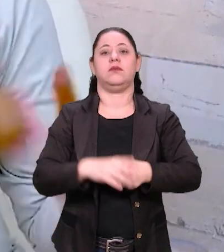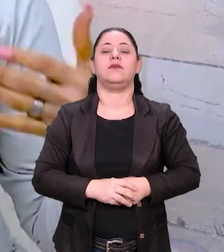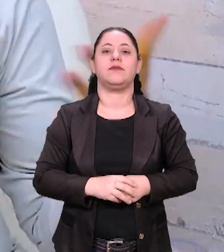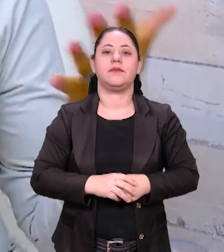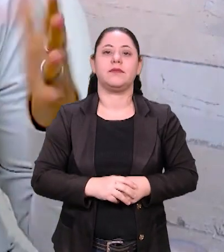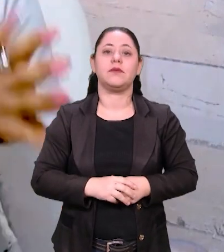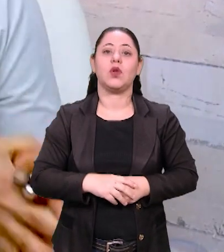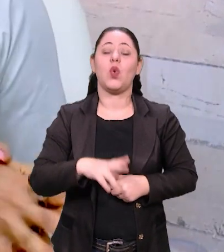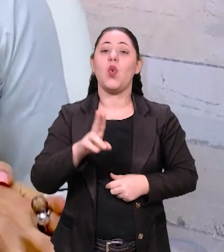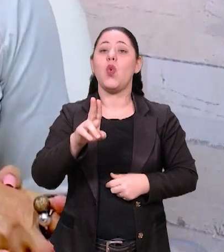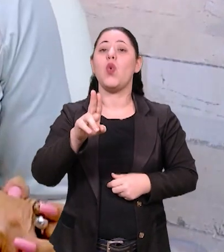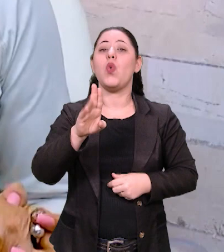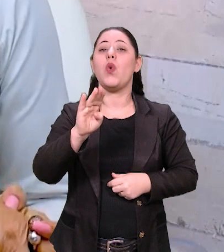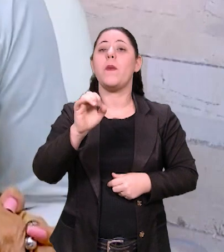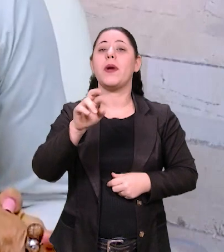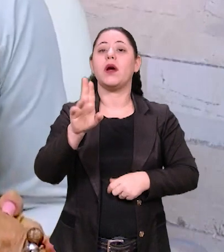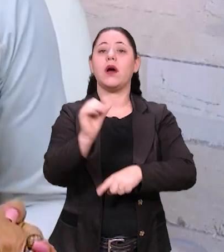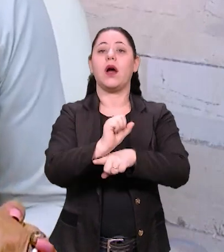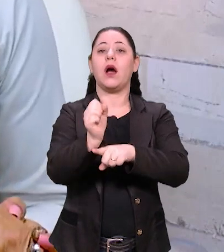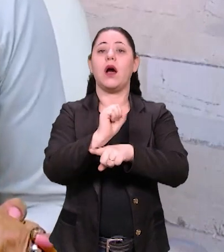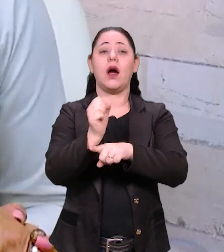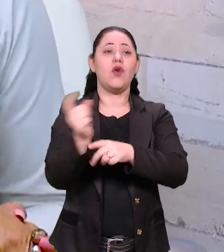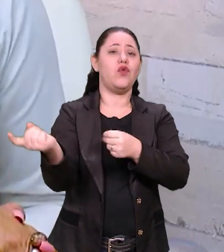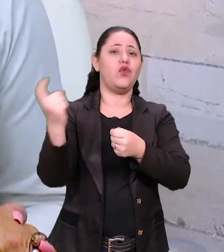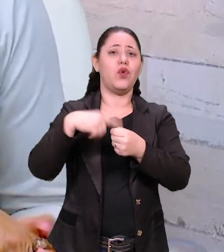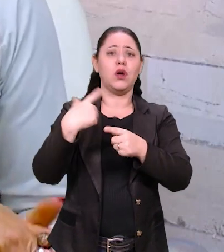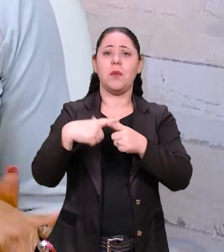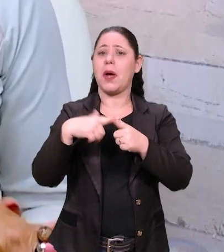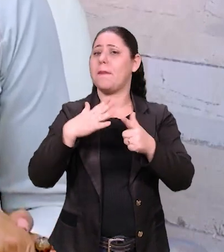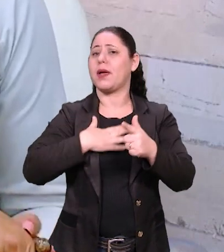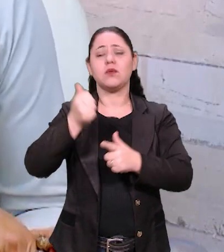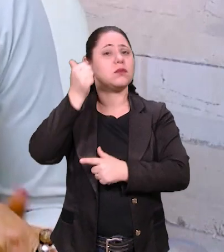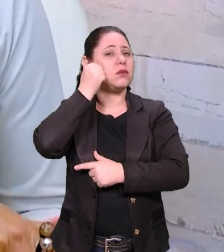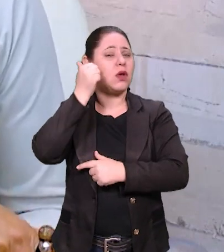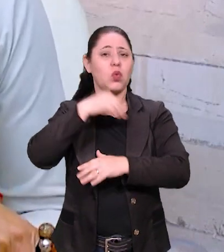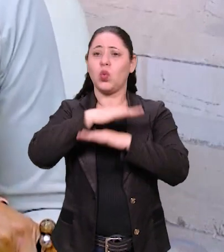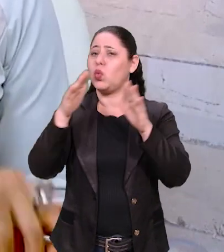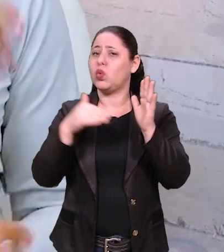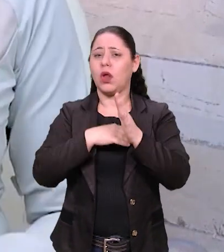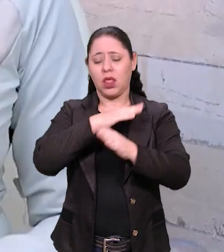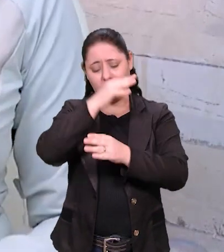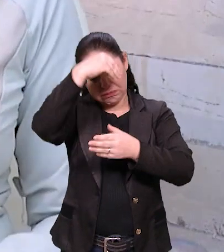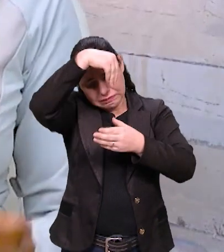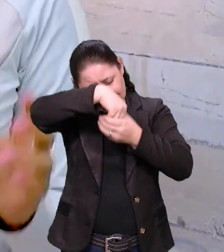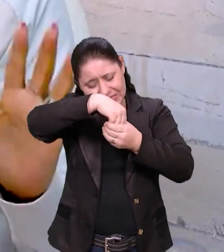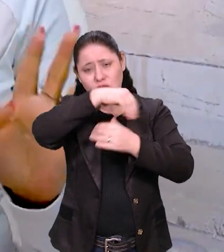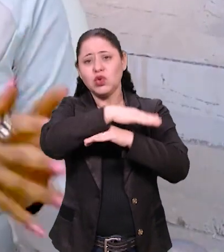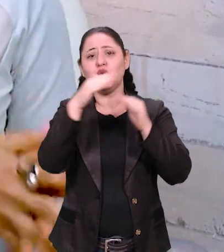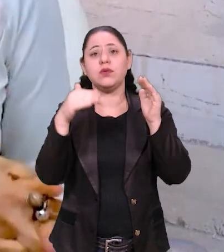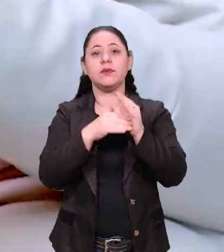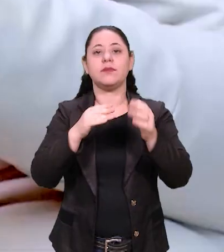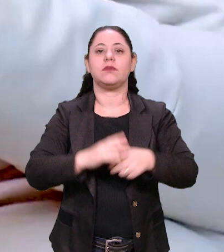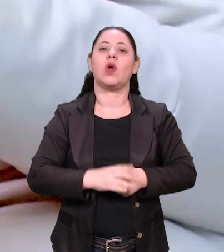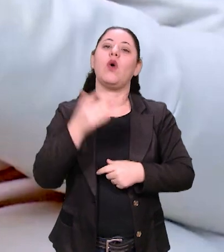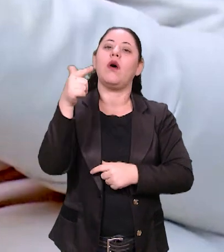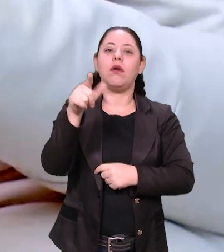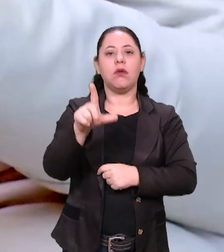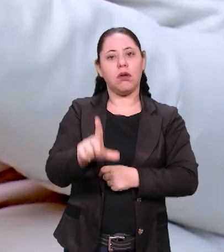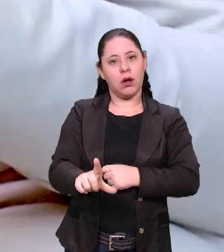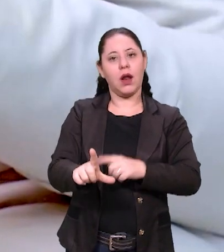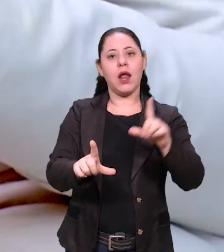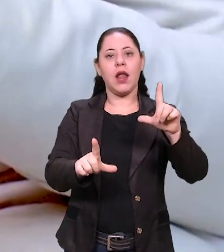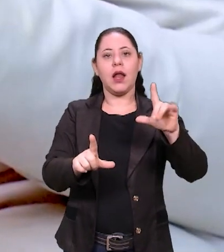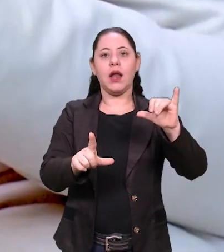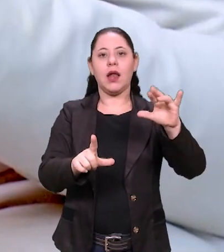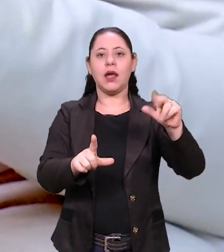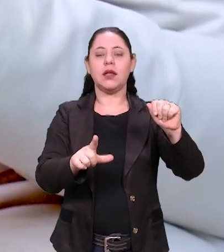É o moço do Uber, né? Volta aí, pelo amor de Deus, volta. É meu celular, é tudo lá, tudo mesmo, né? Mais uma